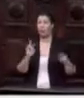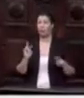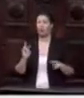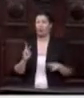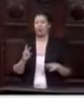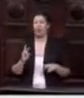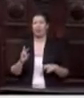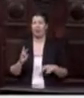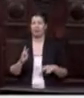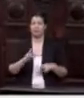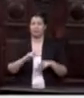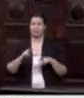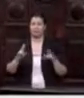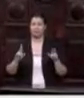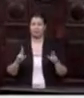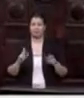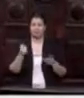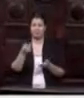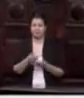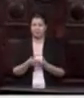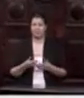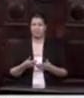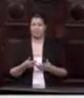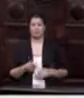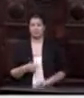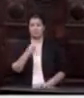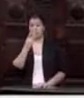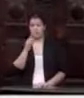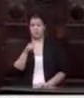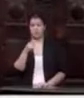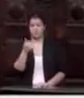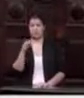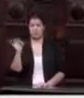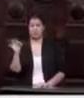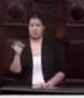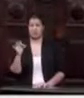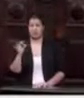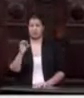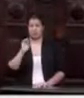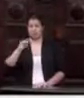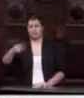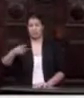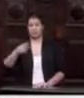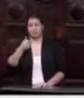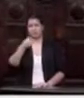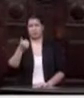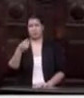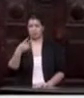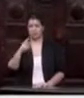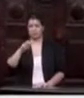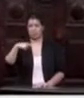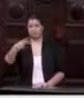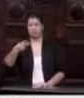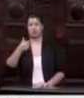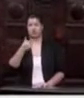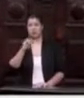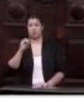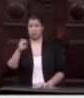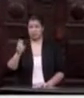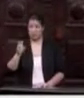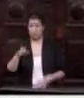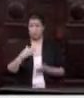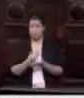pagar. 3,1 bi de 2014 para 2015. Então já se começou o ano de